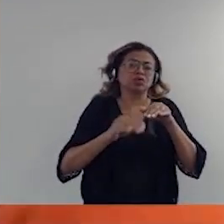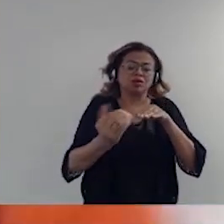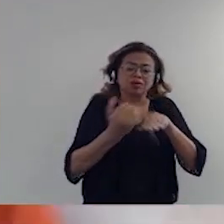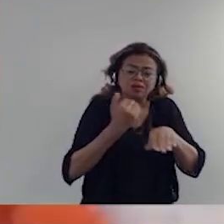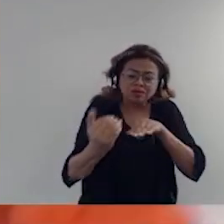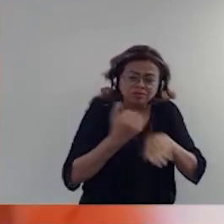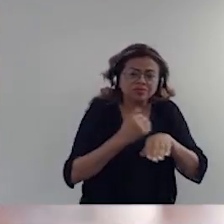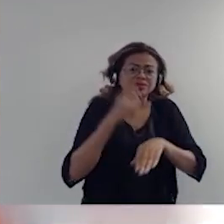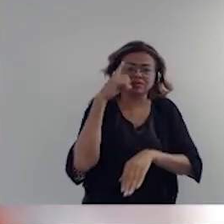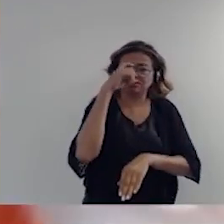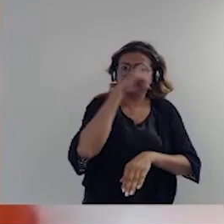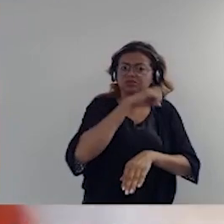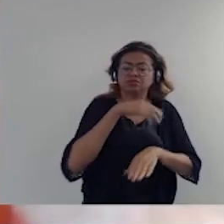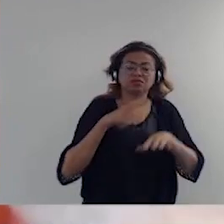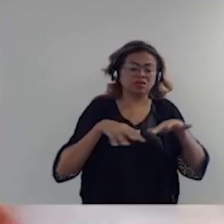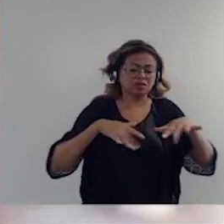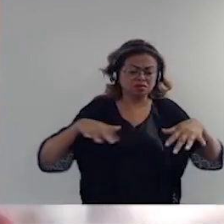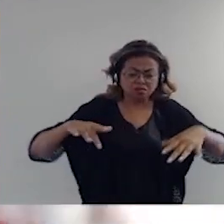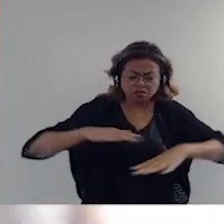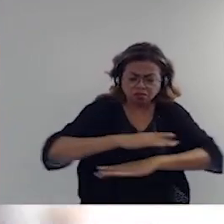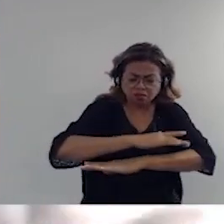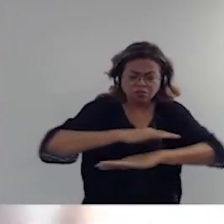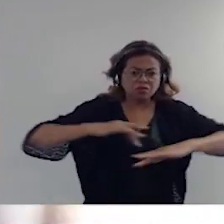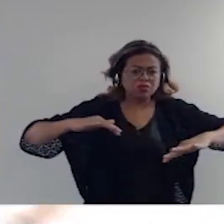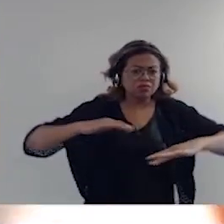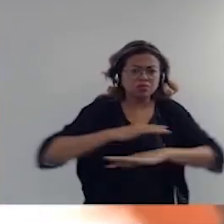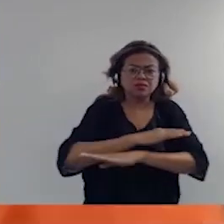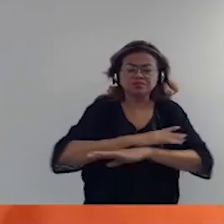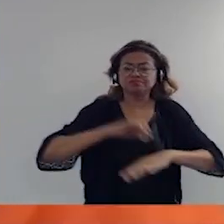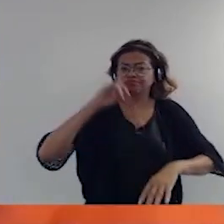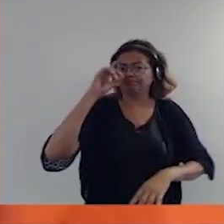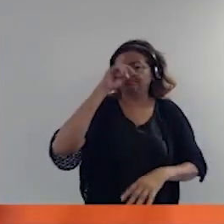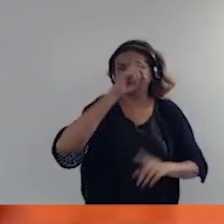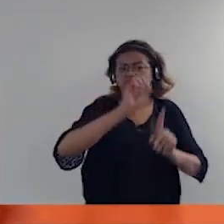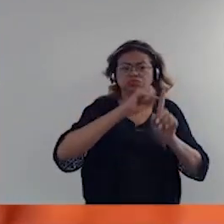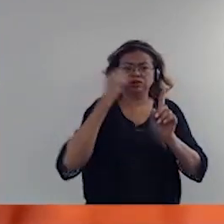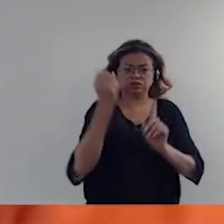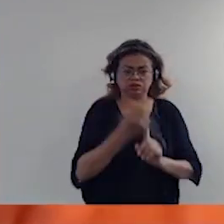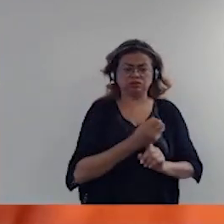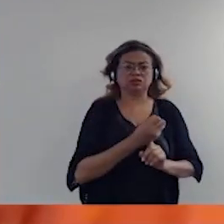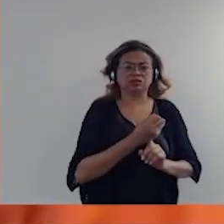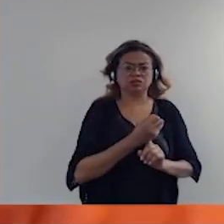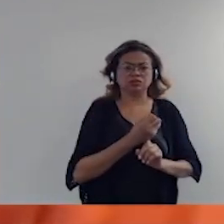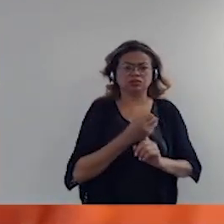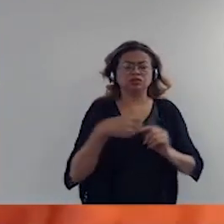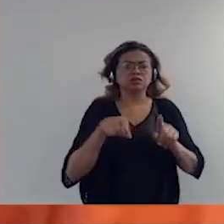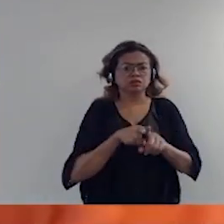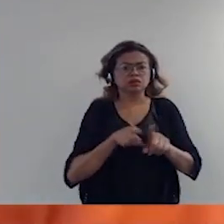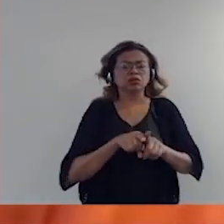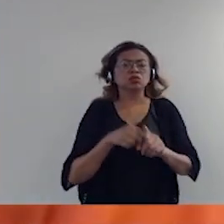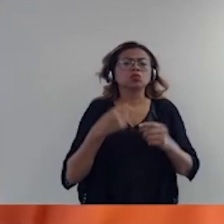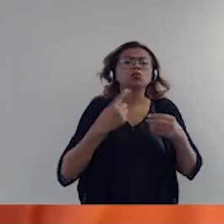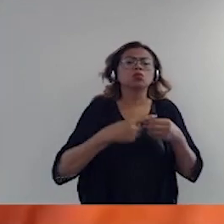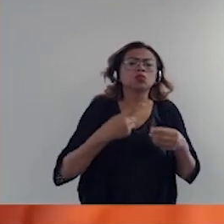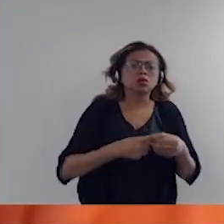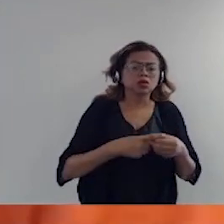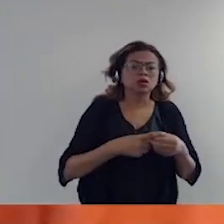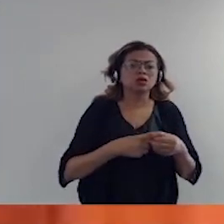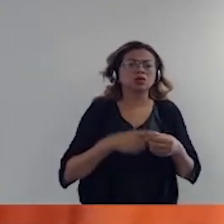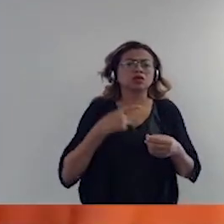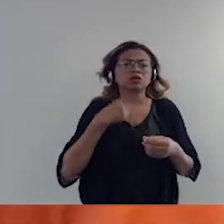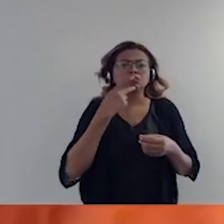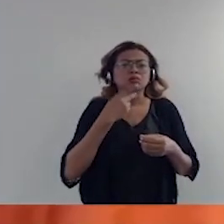desvantagens, sobretudo das desvantagens de mobilidade social, dado em razão de